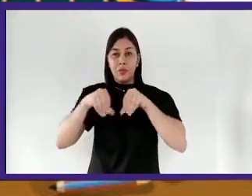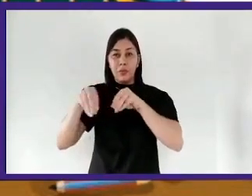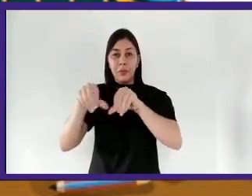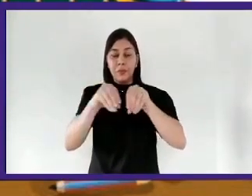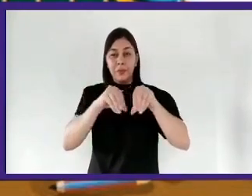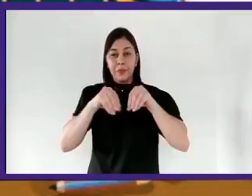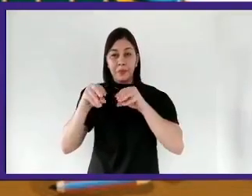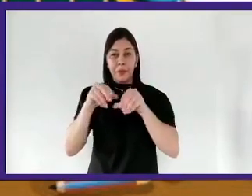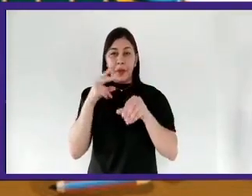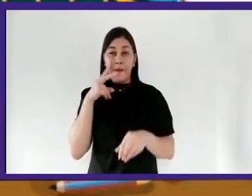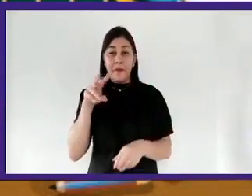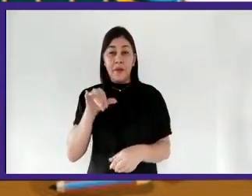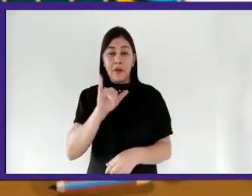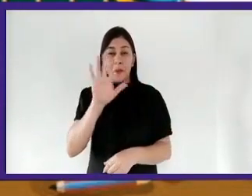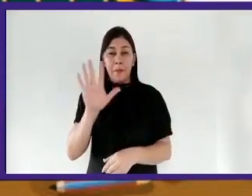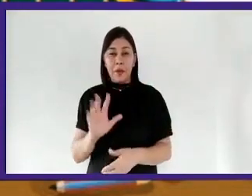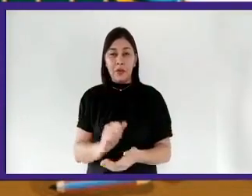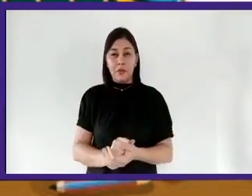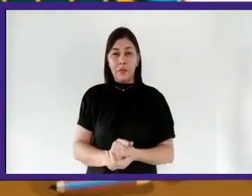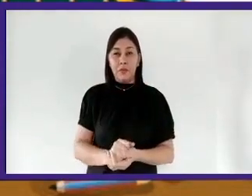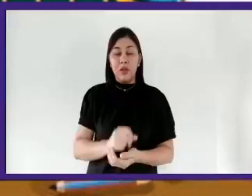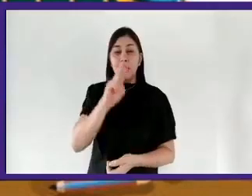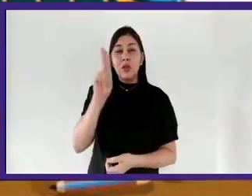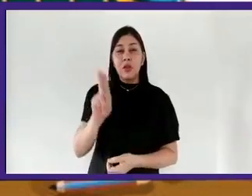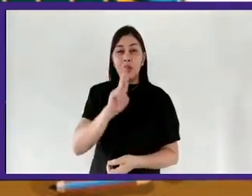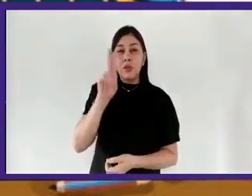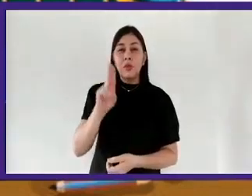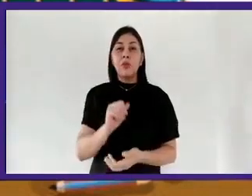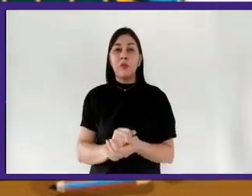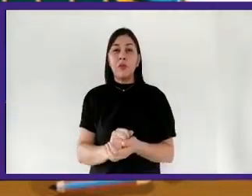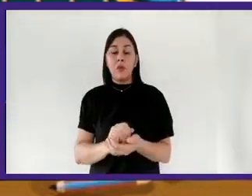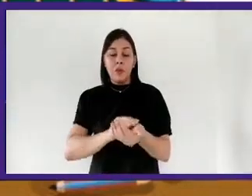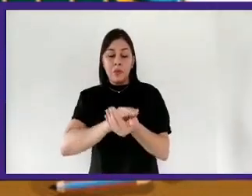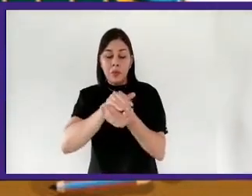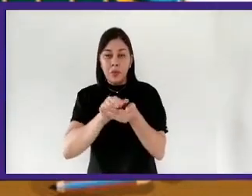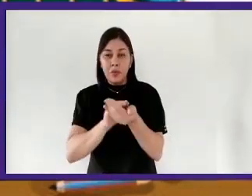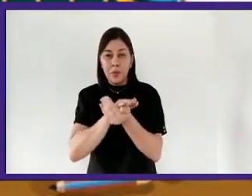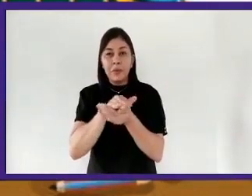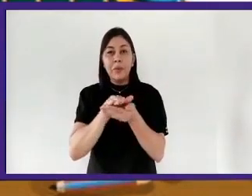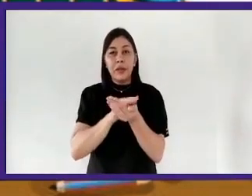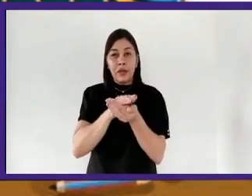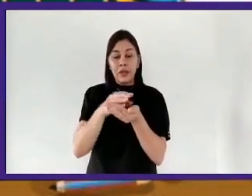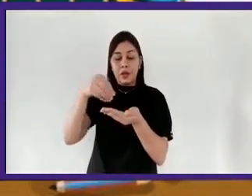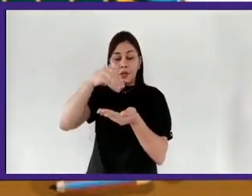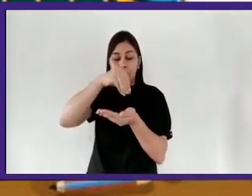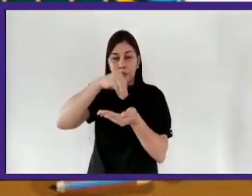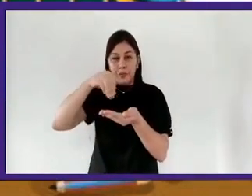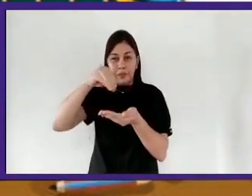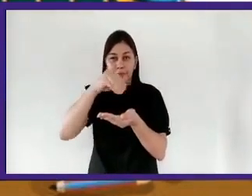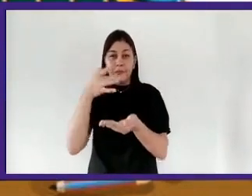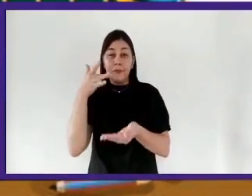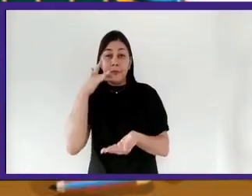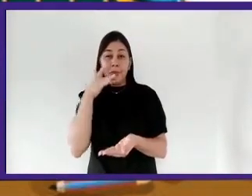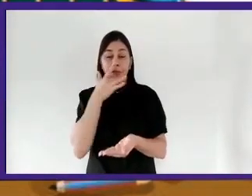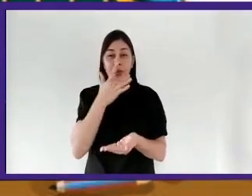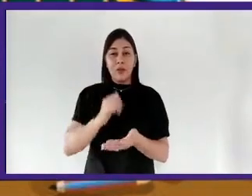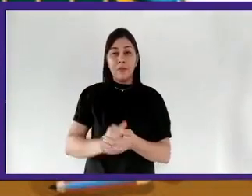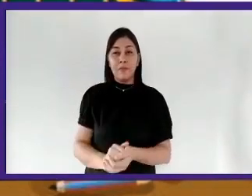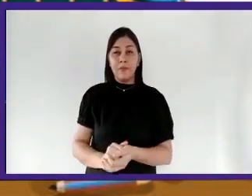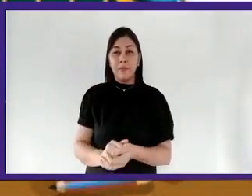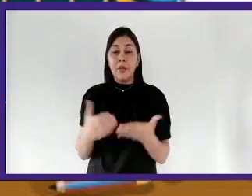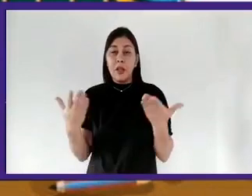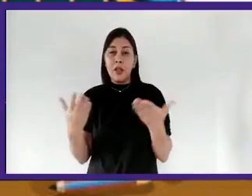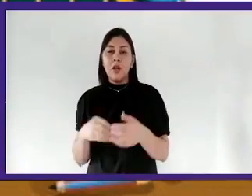Esse granulado aqui, ó, que ela usou para fazer a cobertura do brigadeiro delicioso. Você pode usar